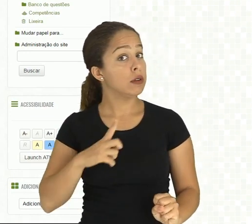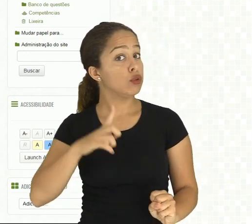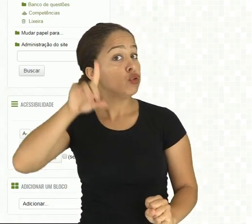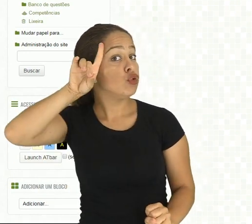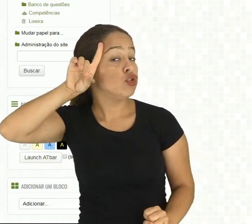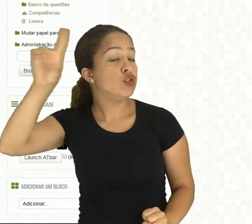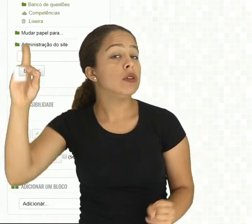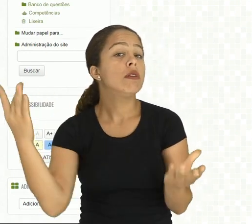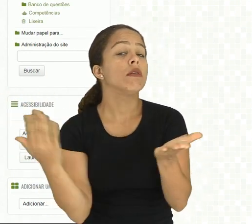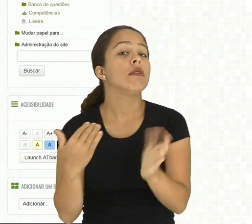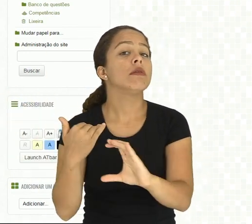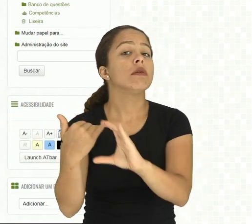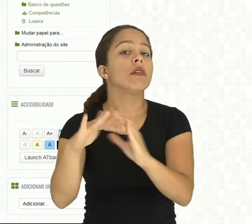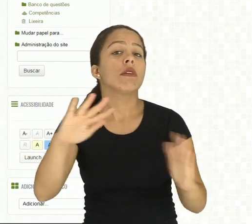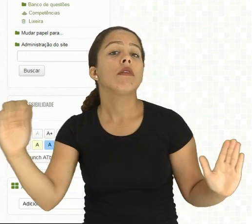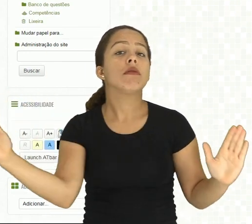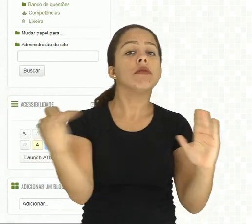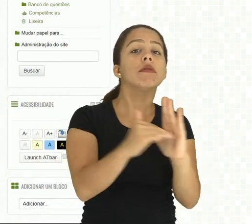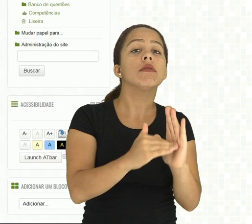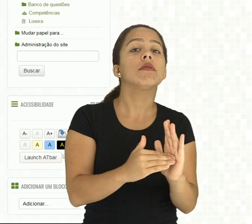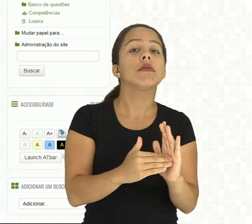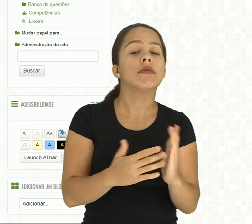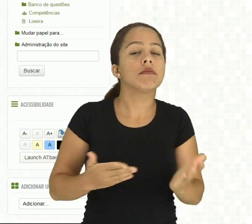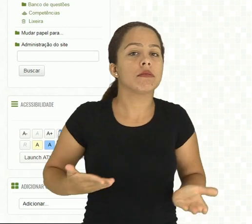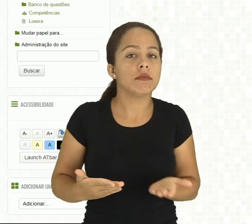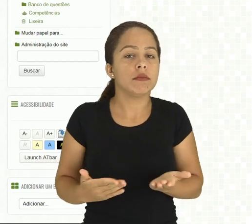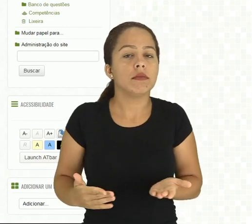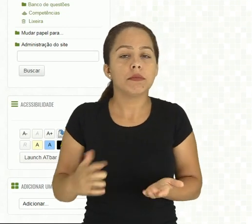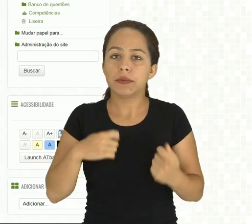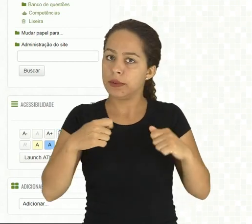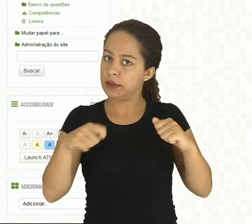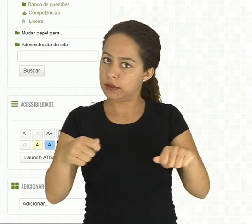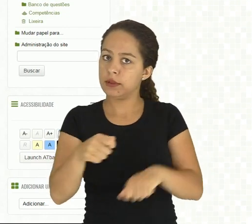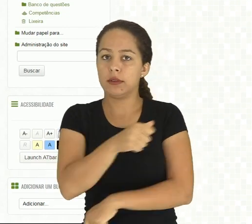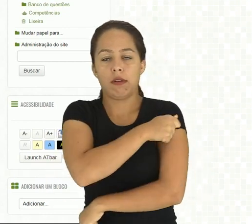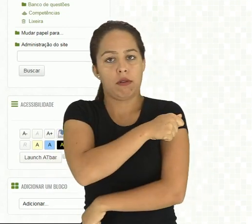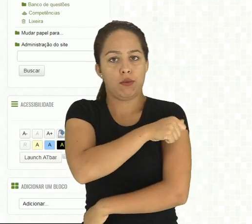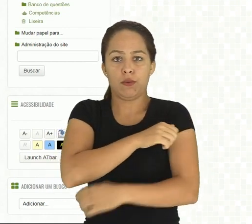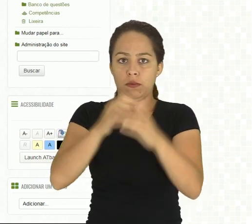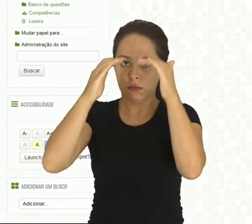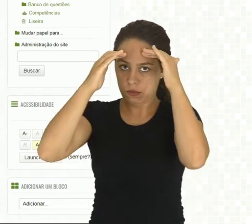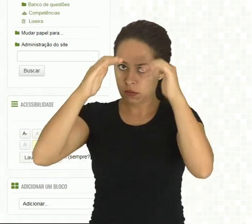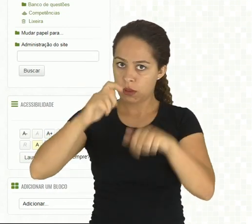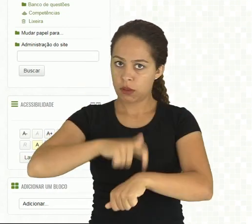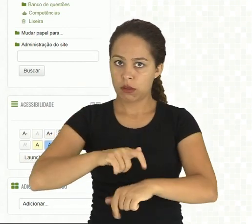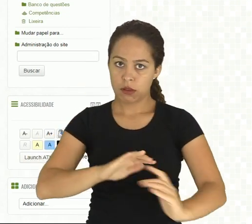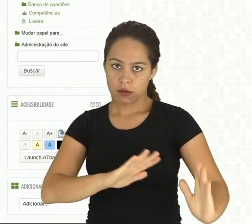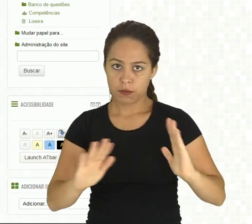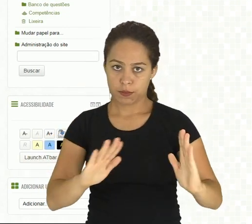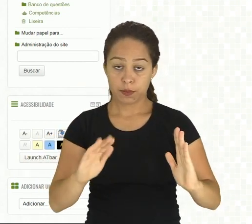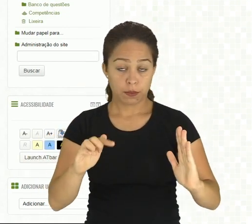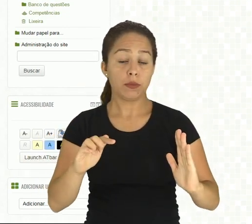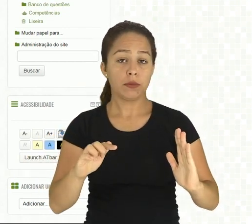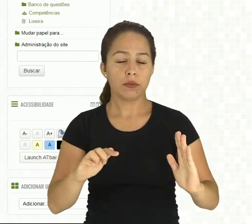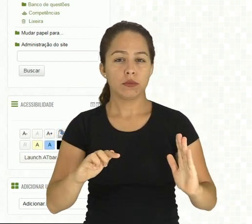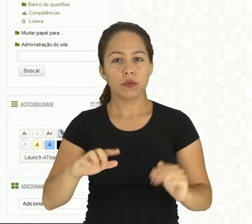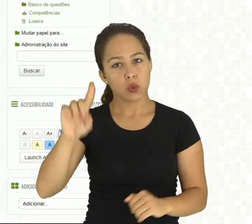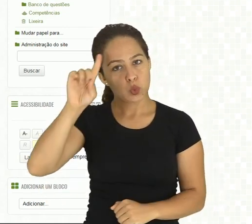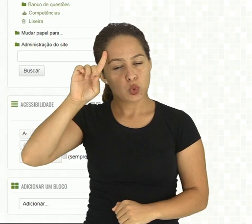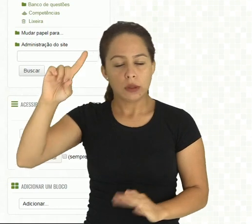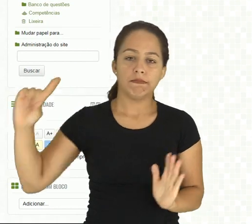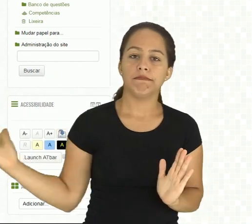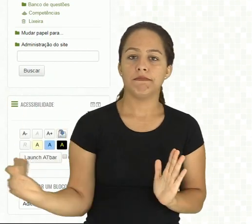entrega que tem que ser respeitada pelos alunos e qual é a data limite